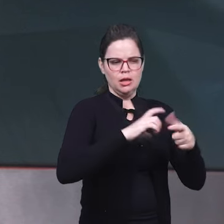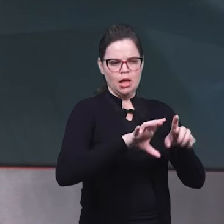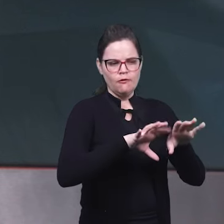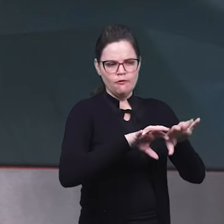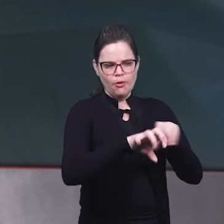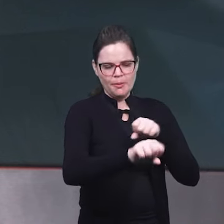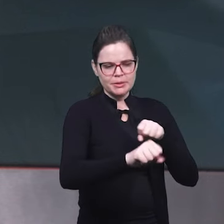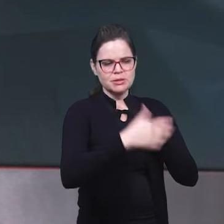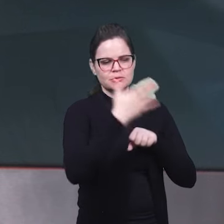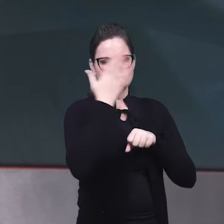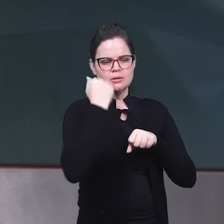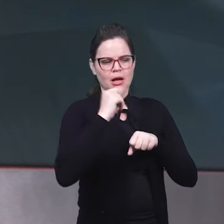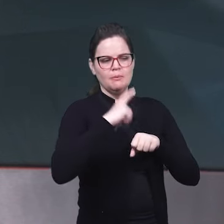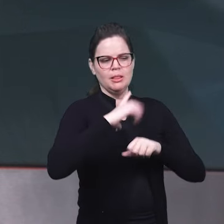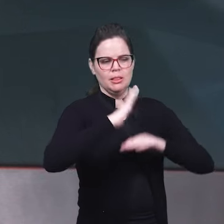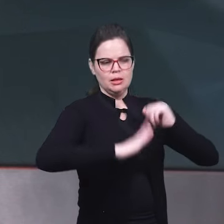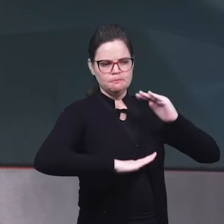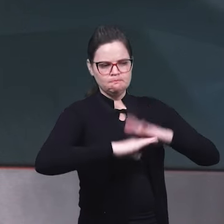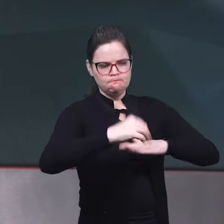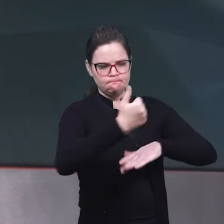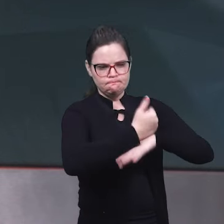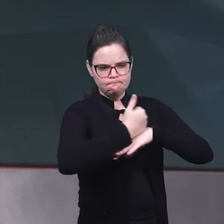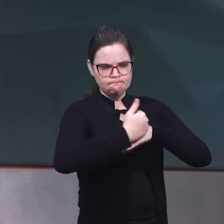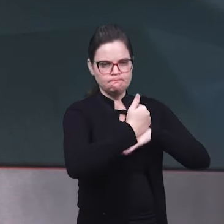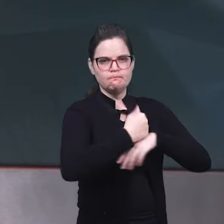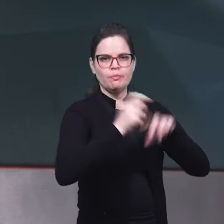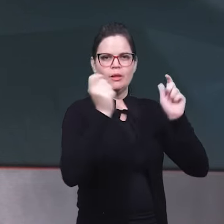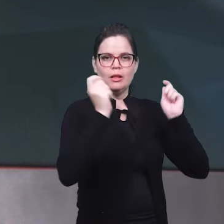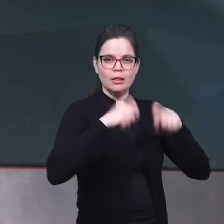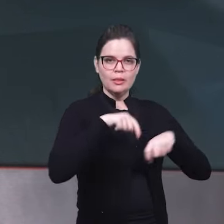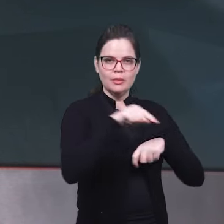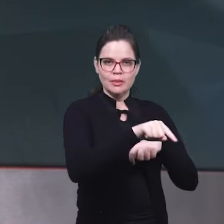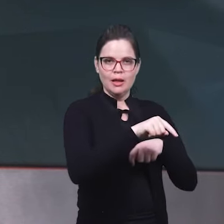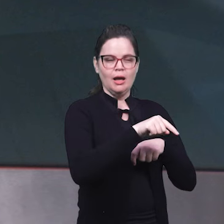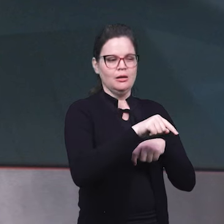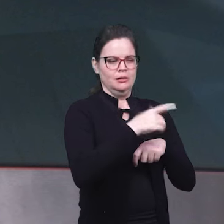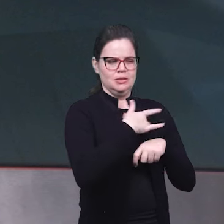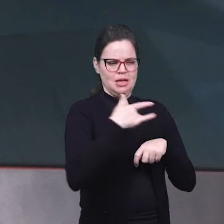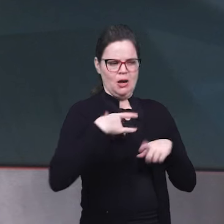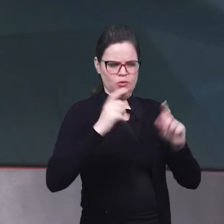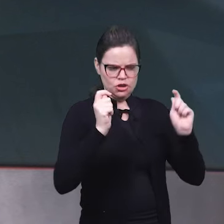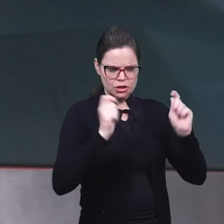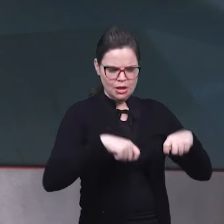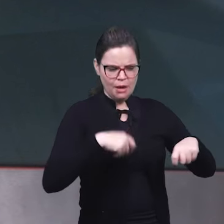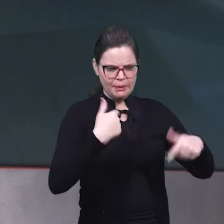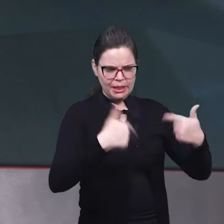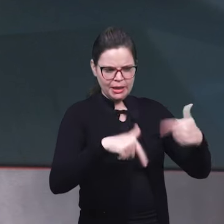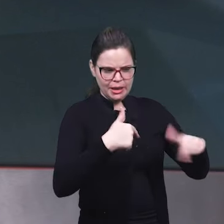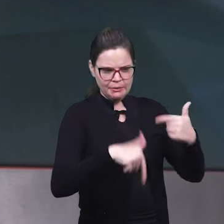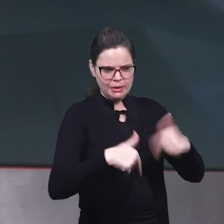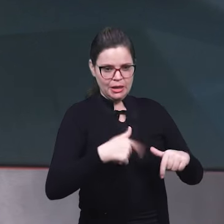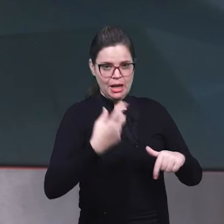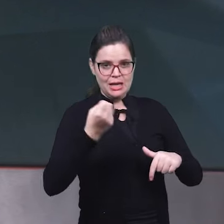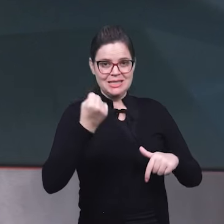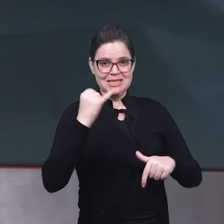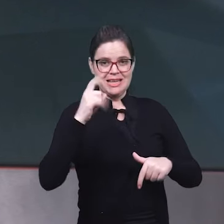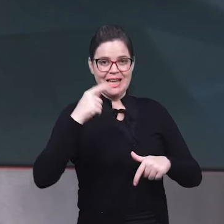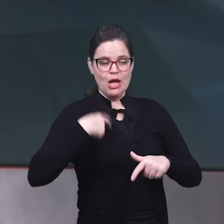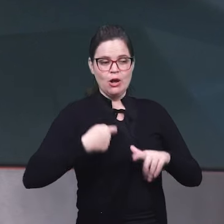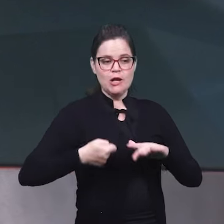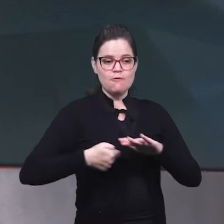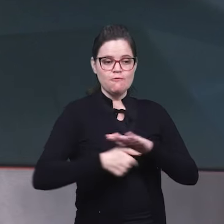formação, competência, disposição, saúde para trabalhar, esse dinheiro